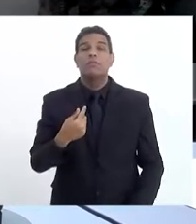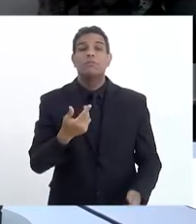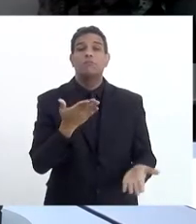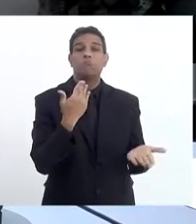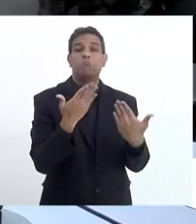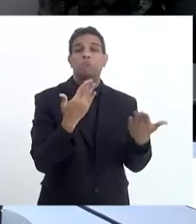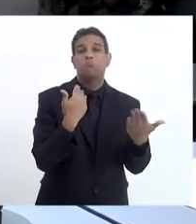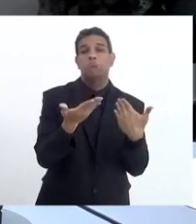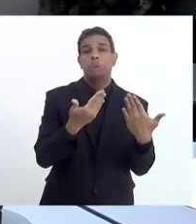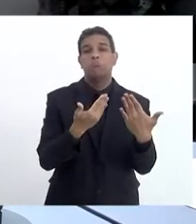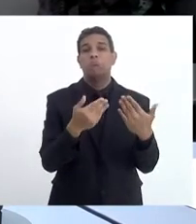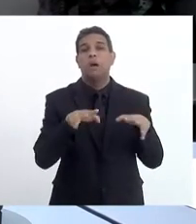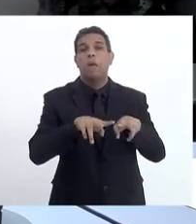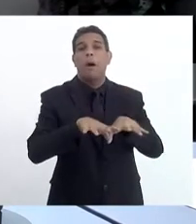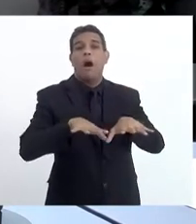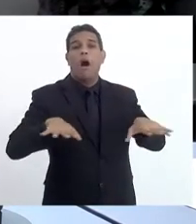entrevistada